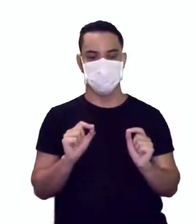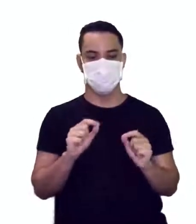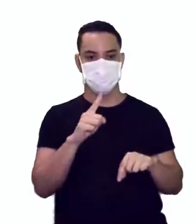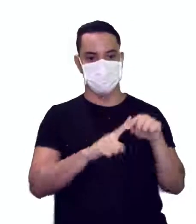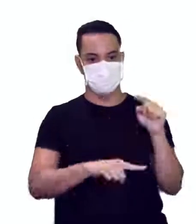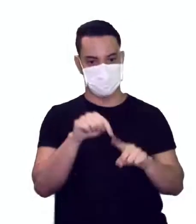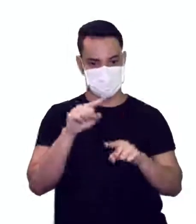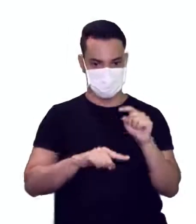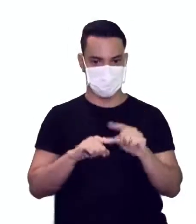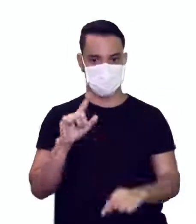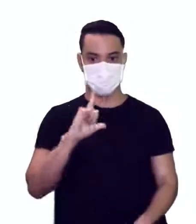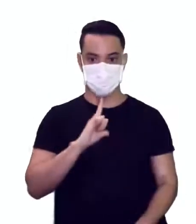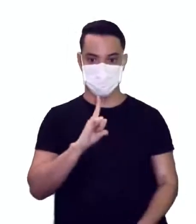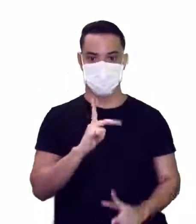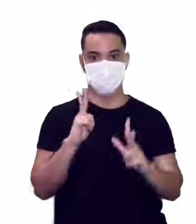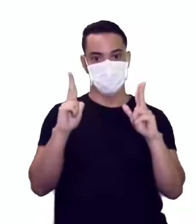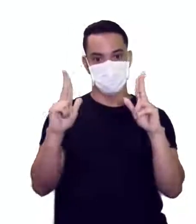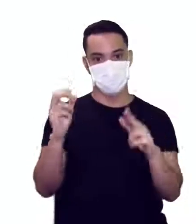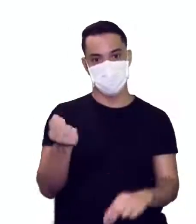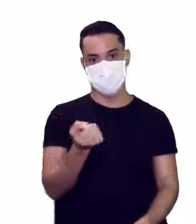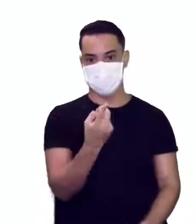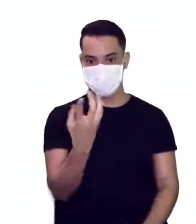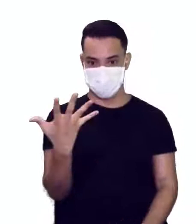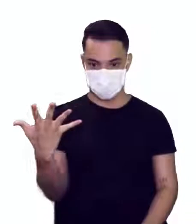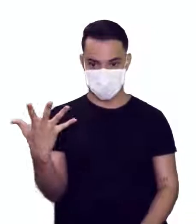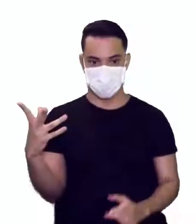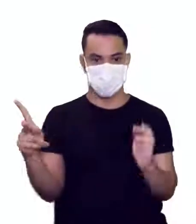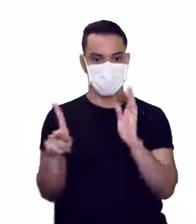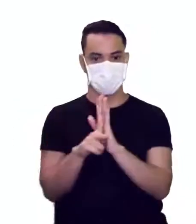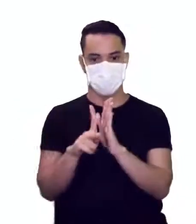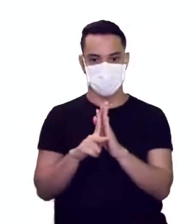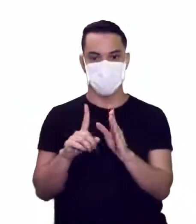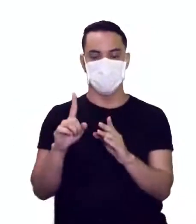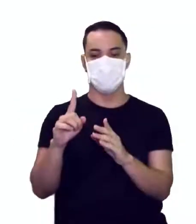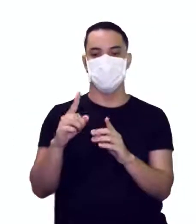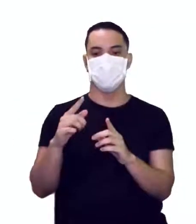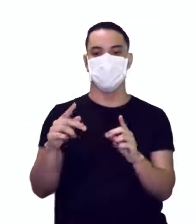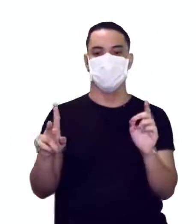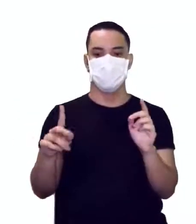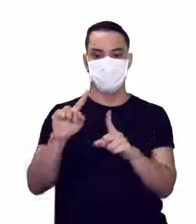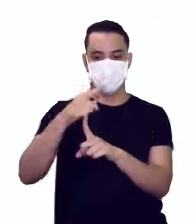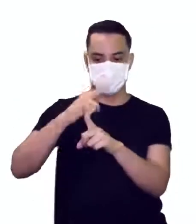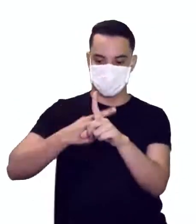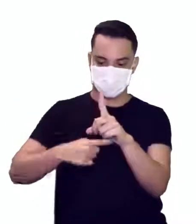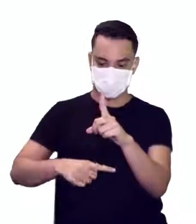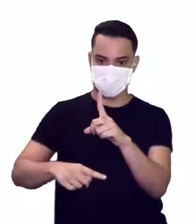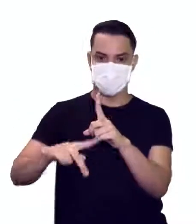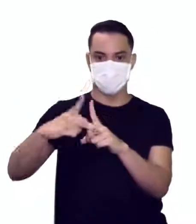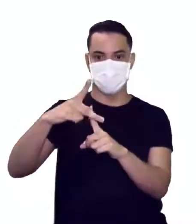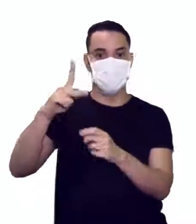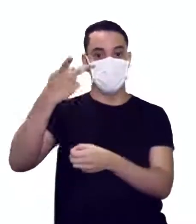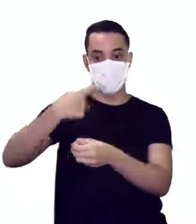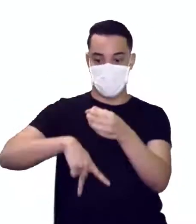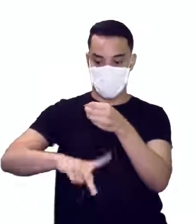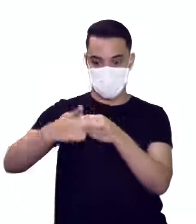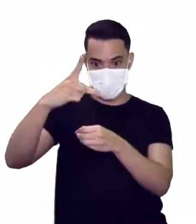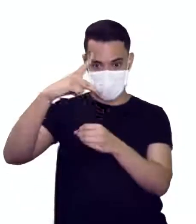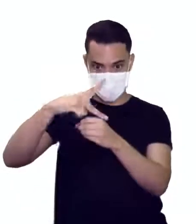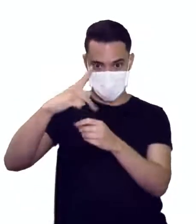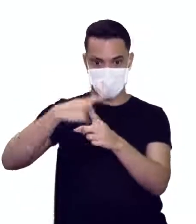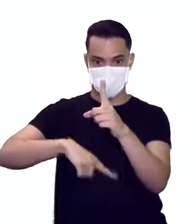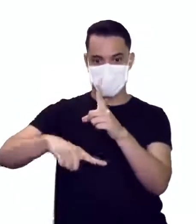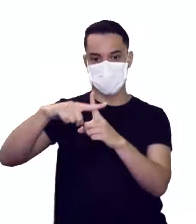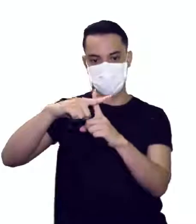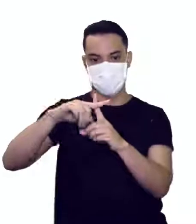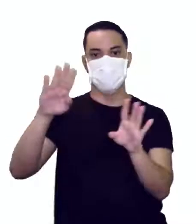que tem igual quantidade de prótons, igual quantidade de elétrons, ou seja, igual quantidade de